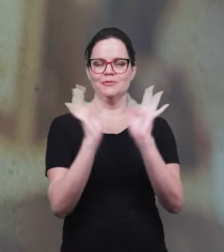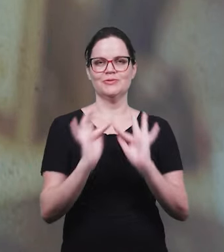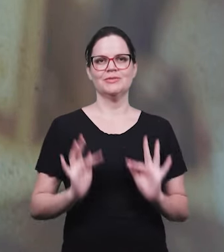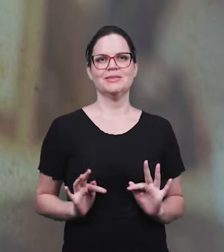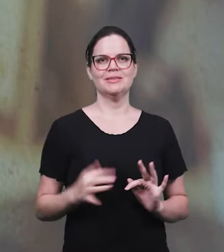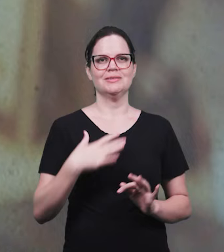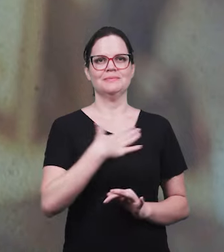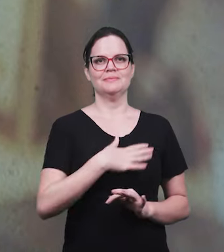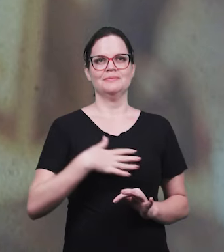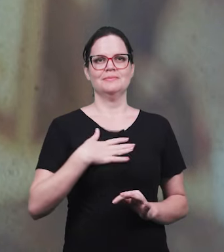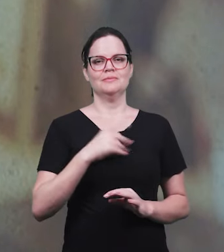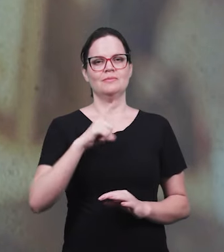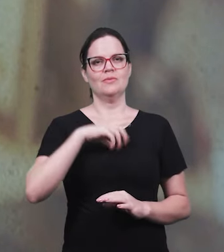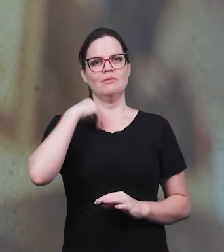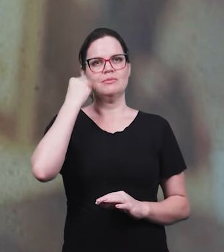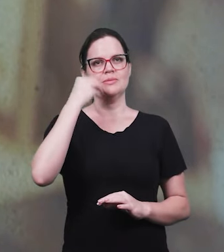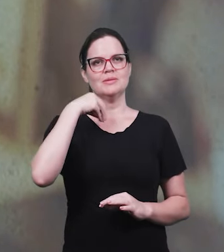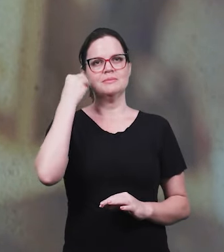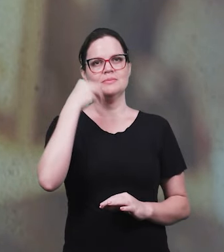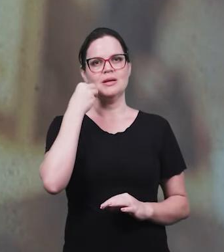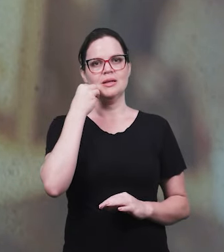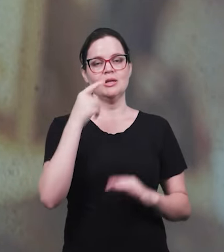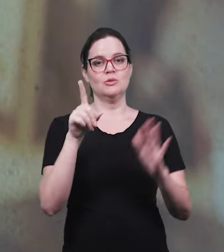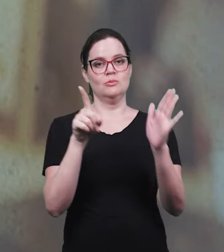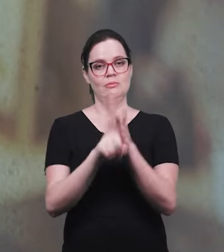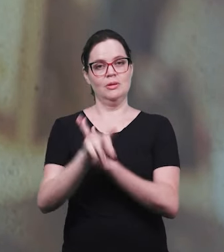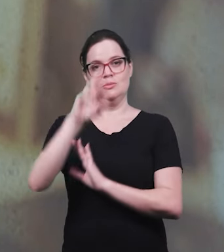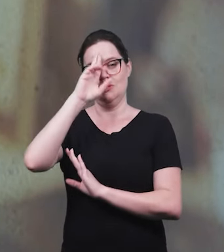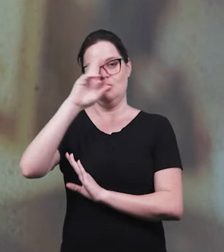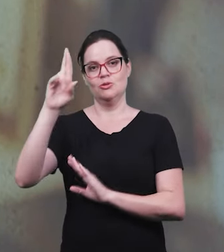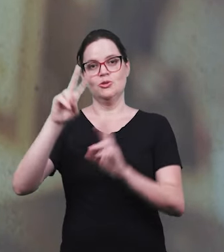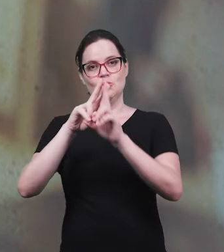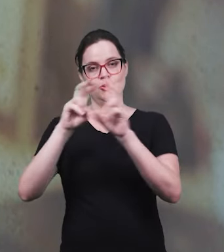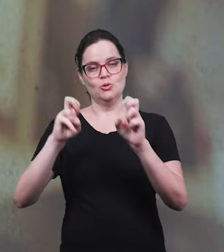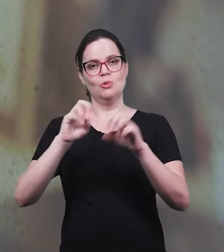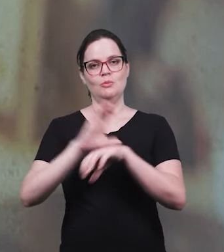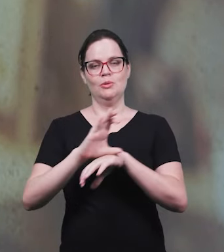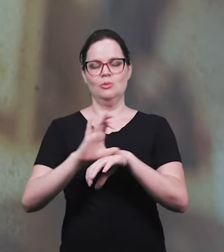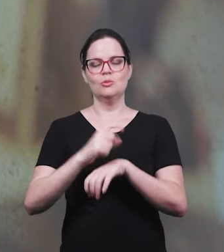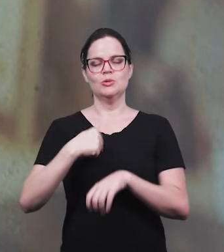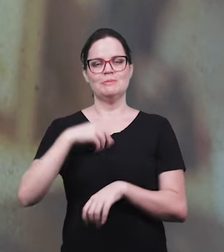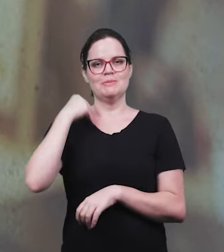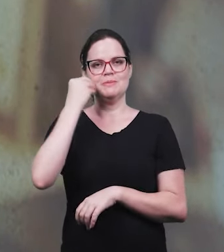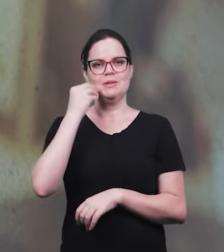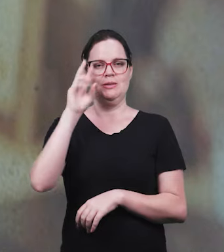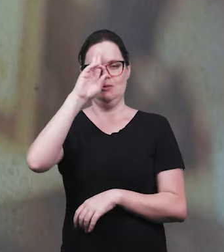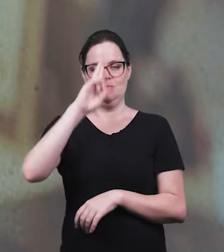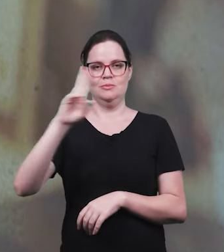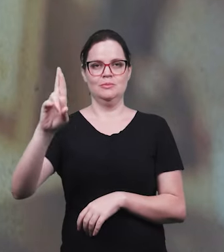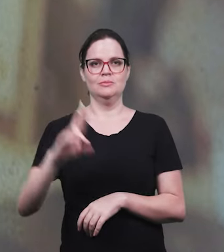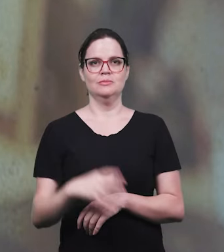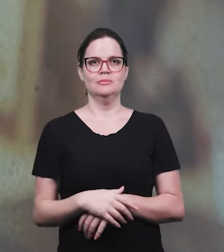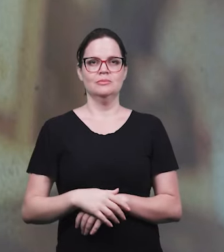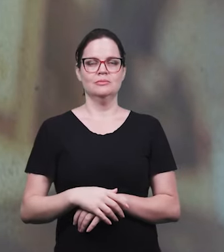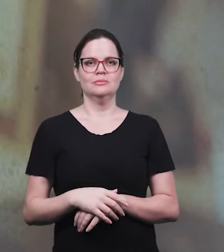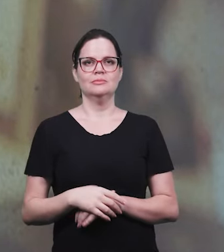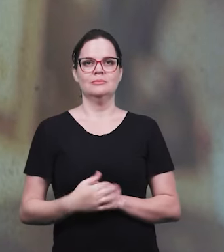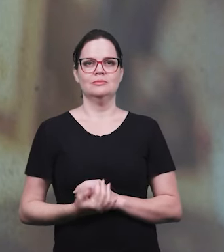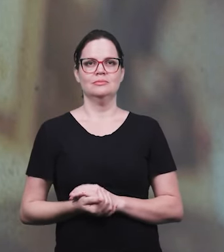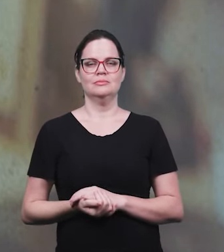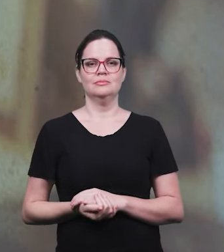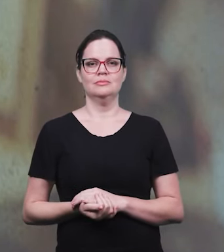nela, tive uma experiência com a consulta à palavra em relação a esse curso e é um sustento,